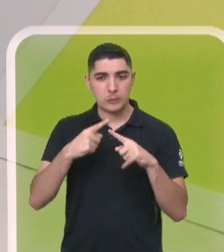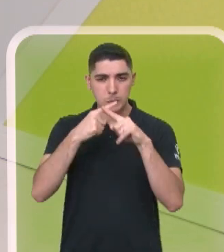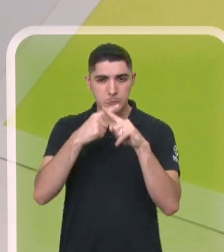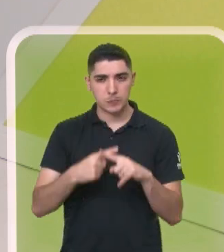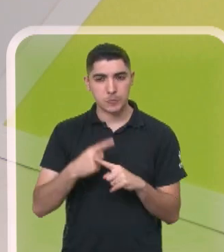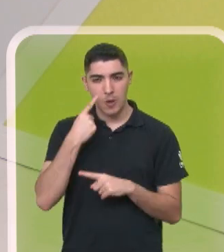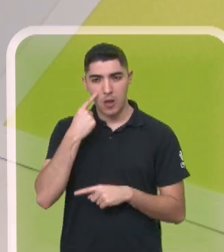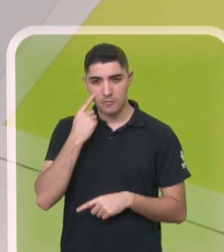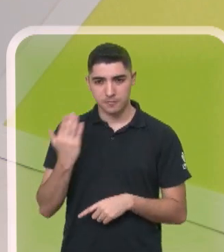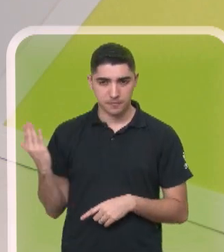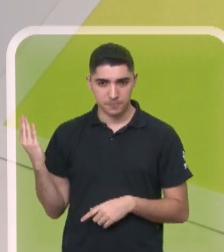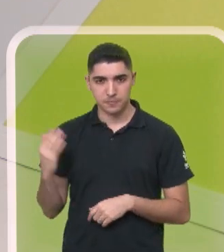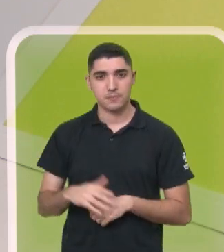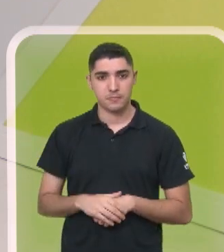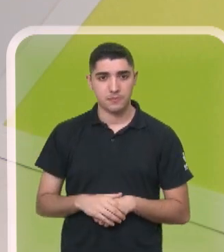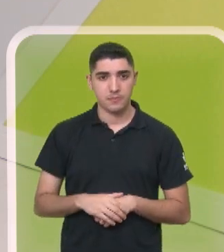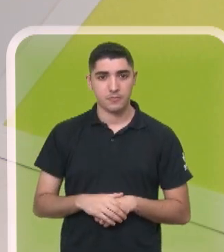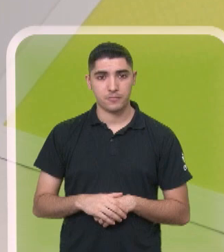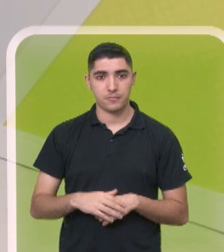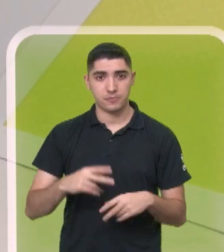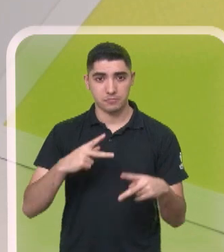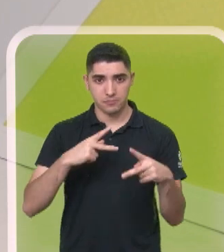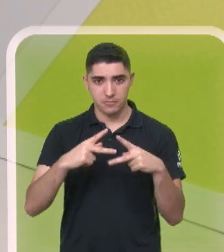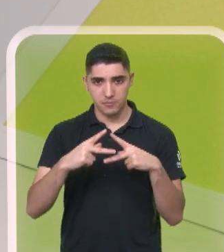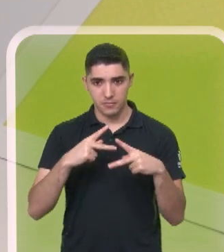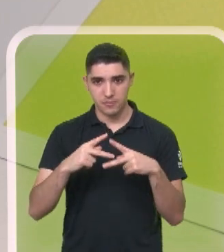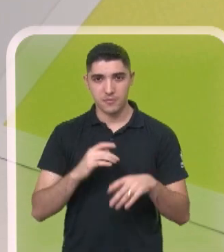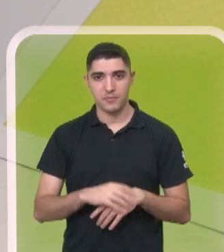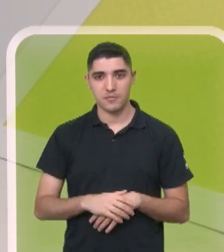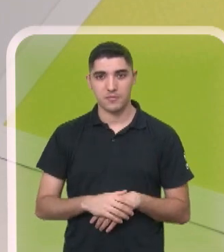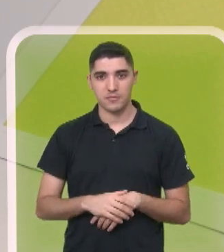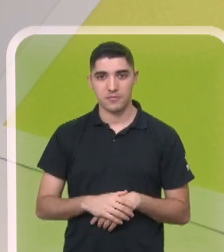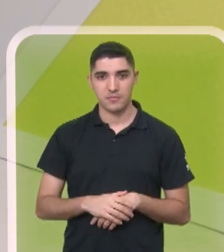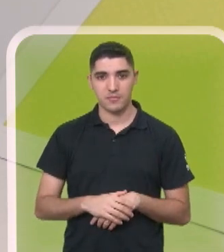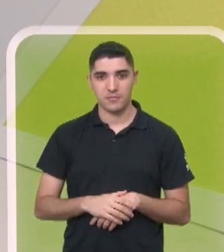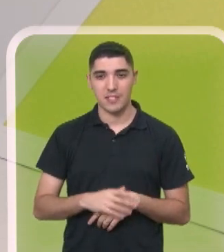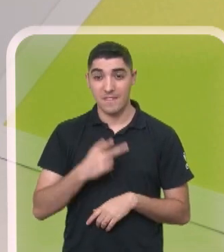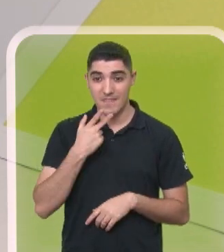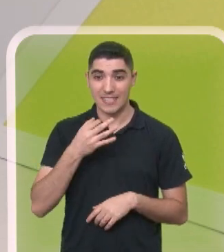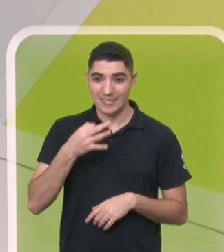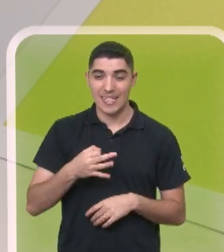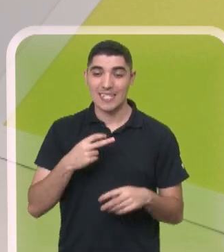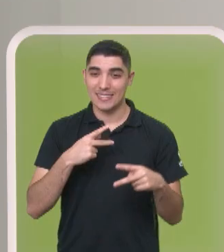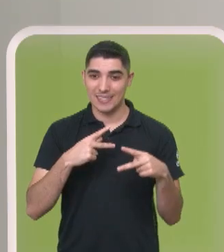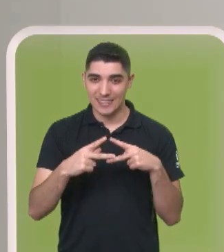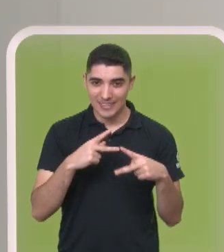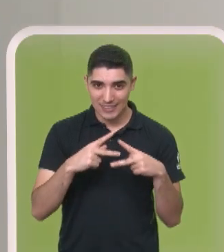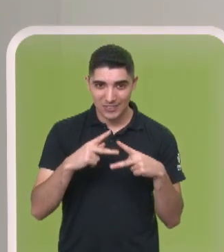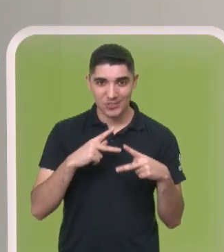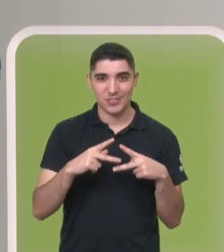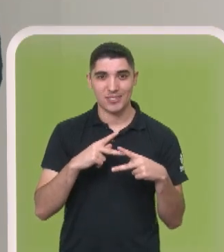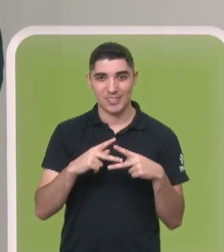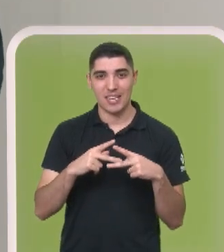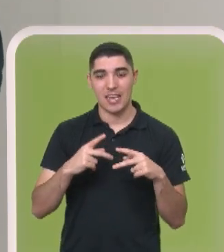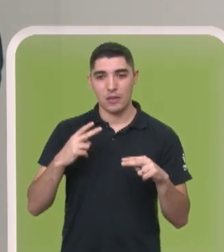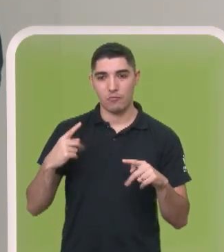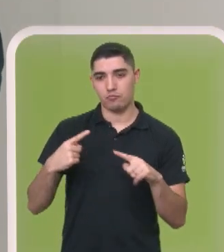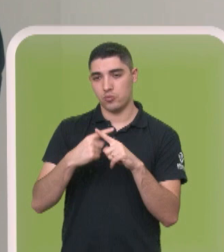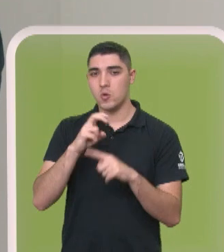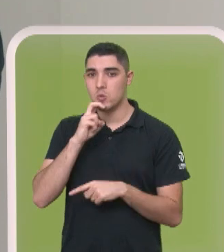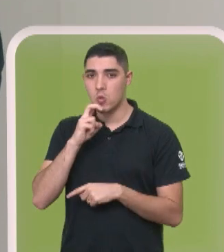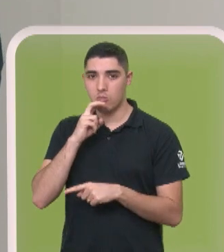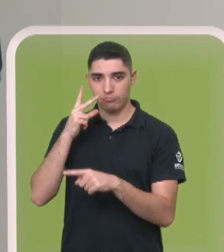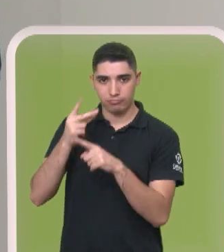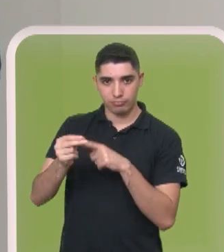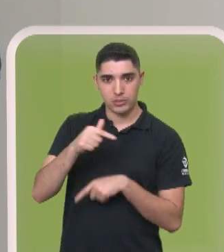dessa fase de realinhamento. São José, parece que eu não tô, tá, fala direito, Beira. São José. São José venceu Liga Sorocabana 78